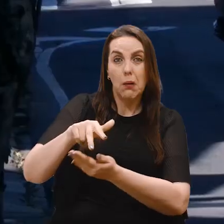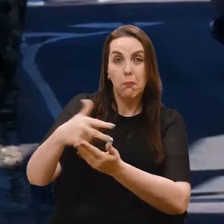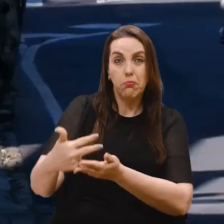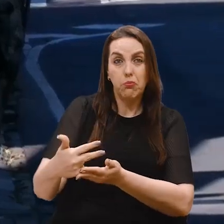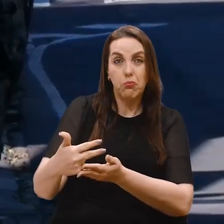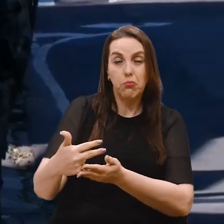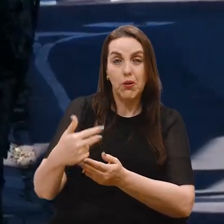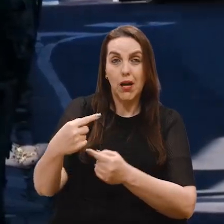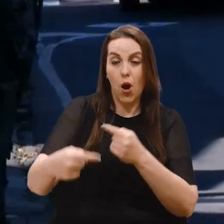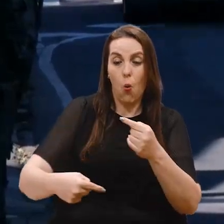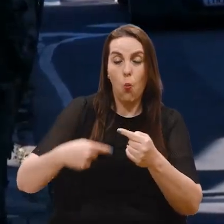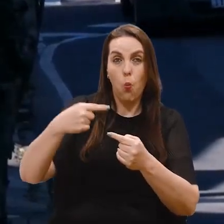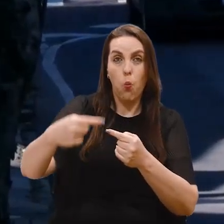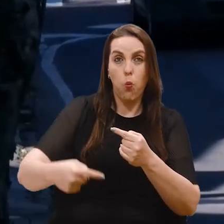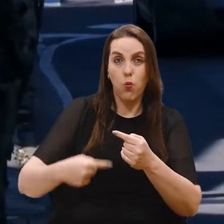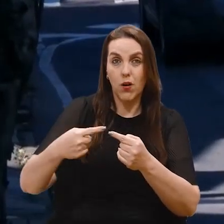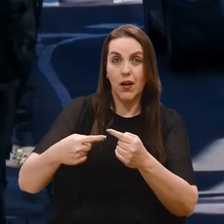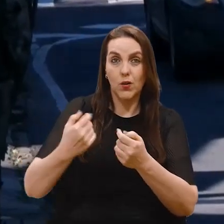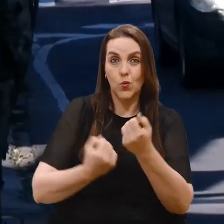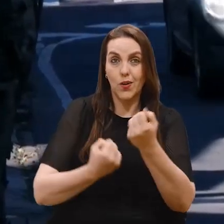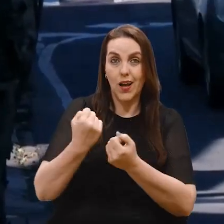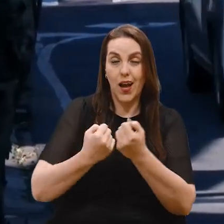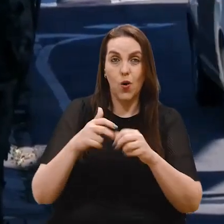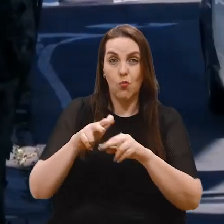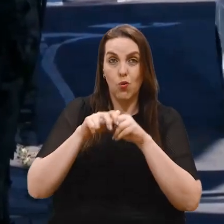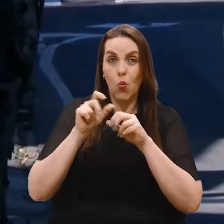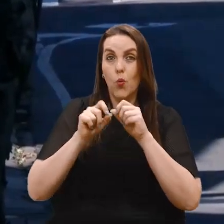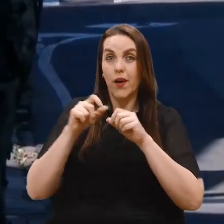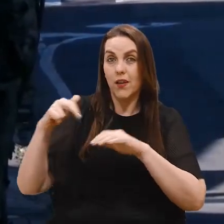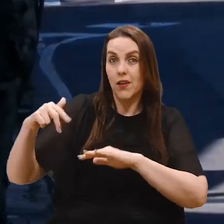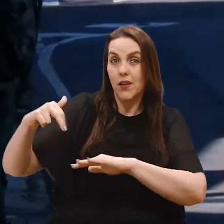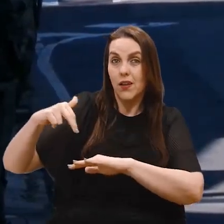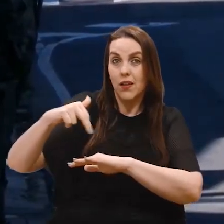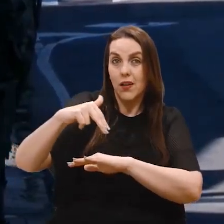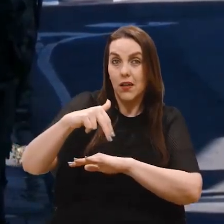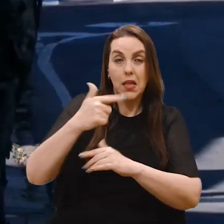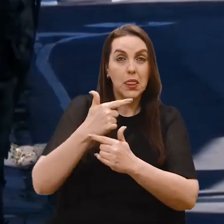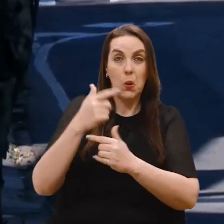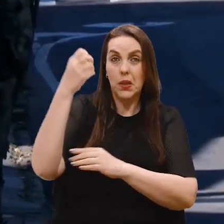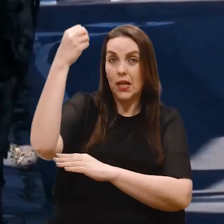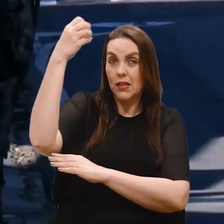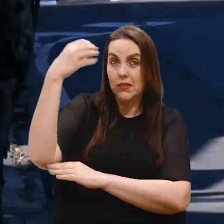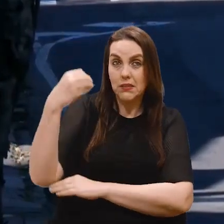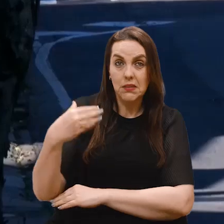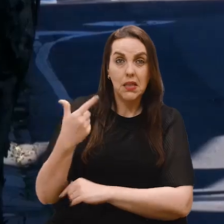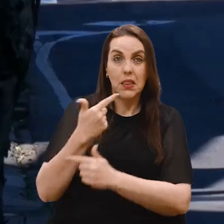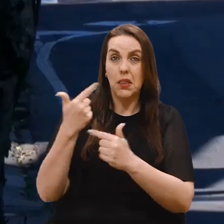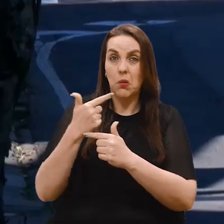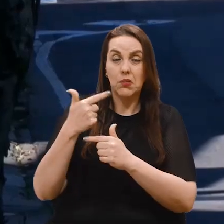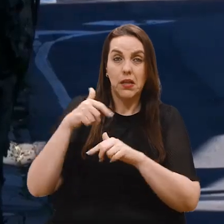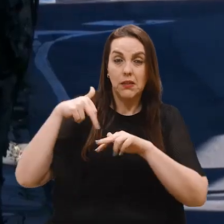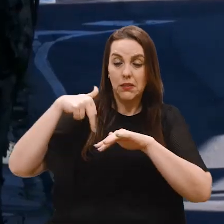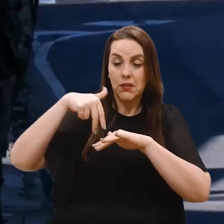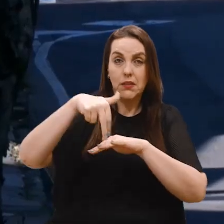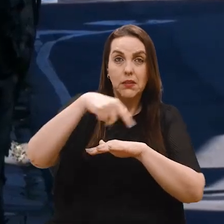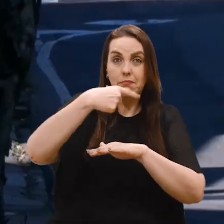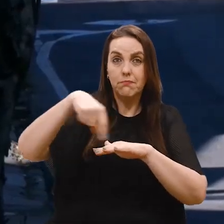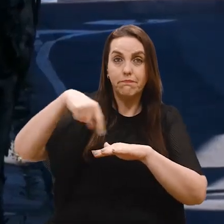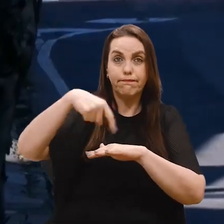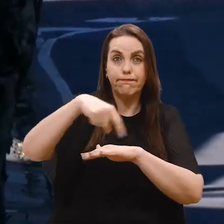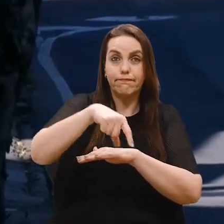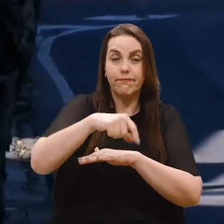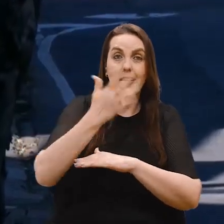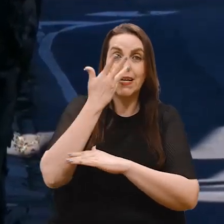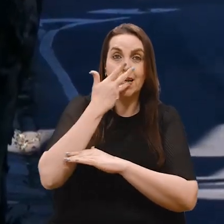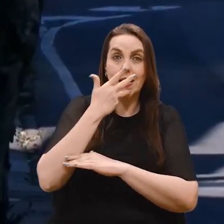rodas do carro, porque foi atravessar a rua, como não tem uma sinaleira, não tem algo assim que os carros parem,